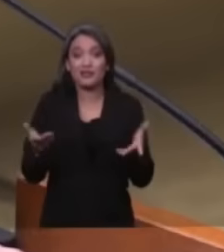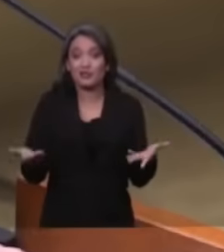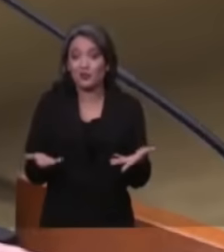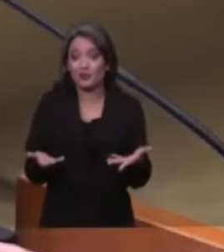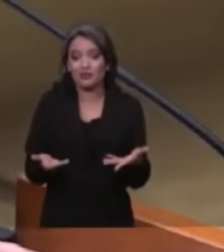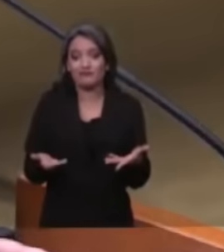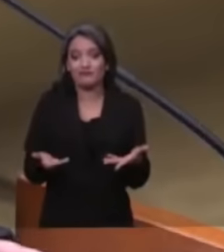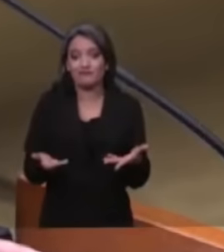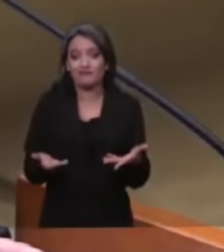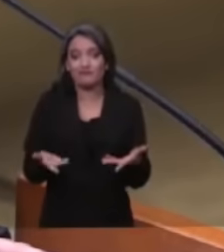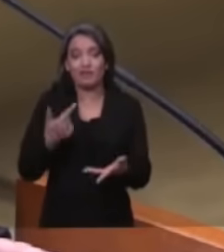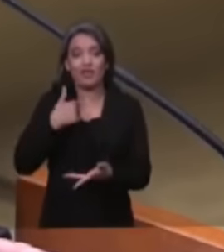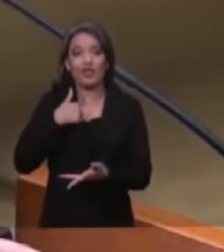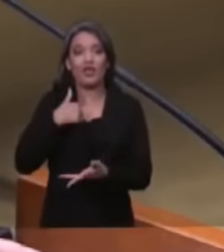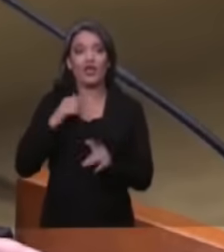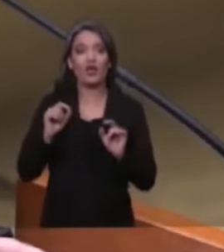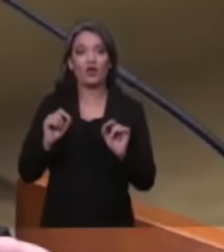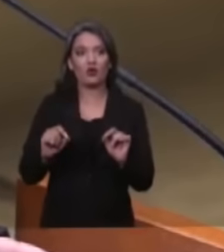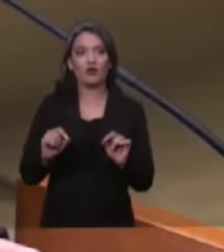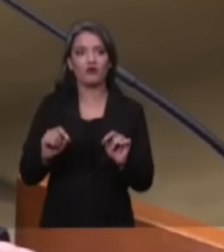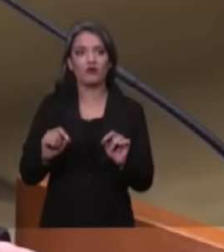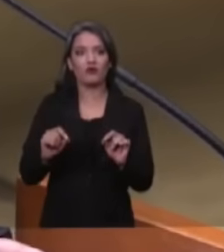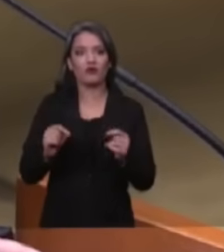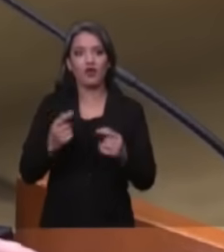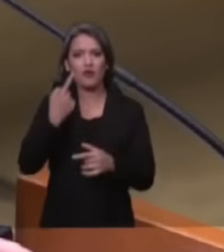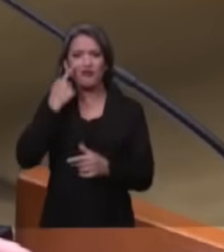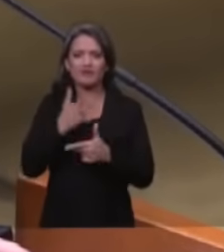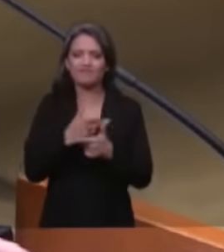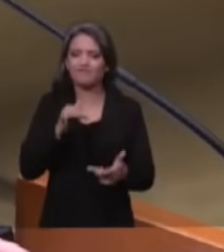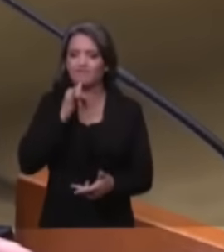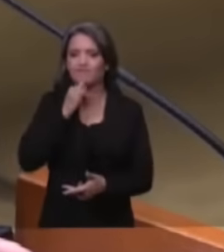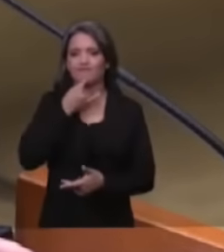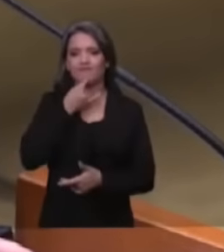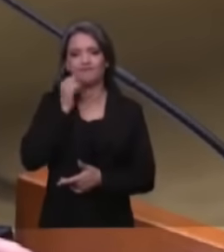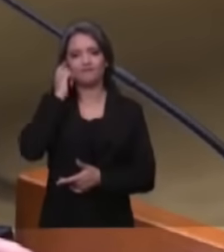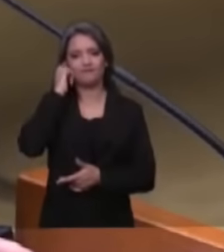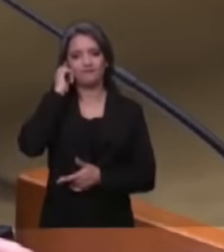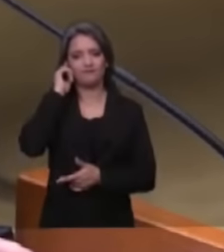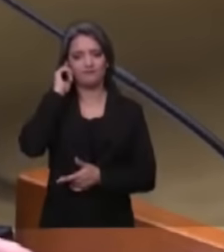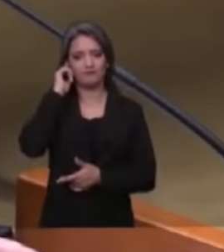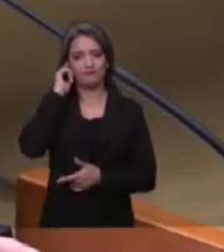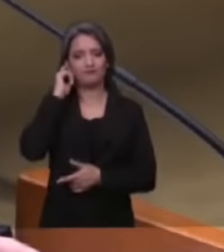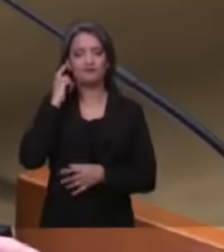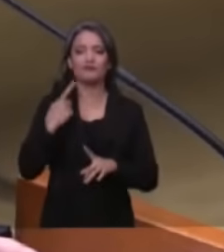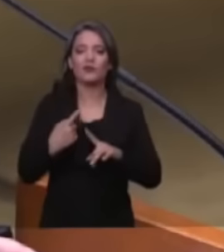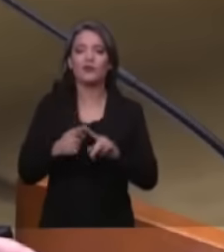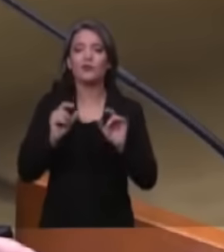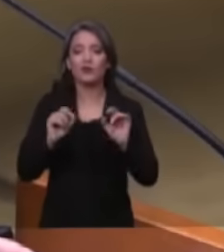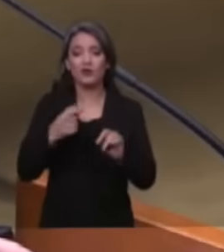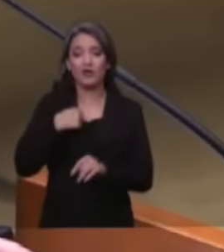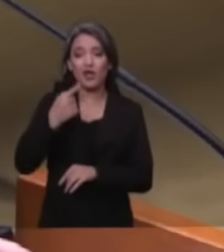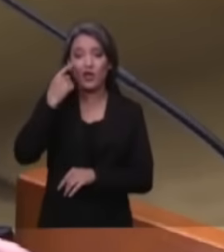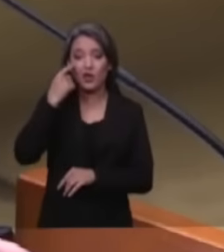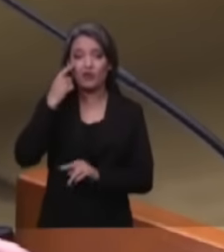o tal de Harry Catwinkle, que fez esse ataque ao ministro Alexandre Moraes e